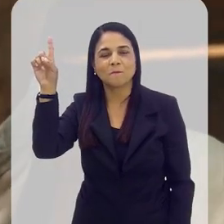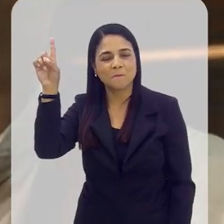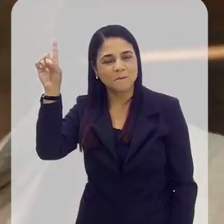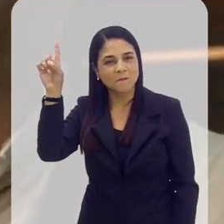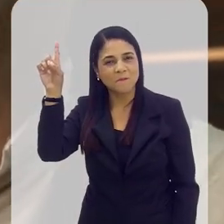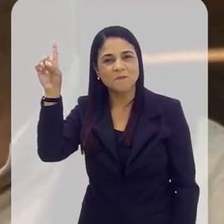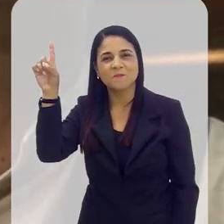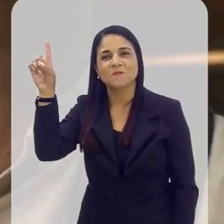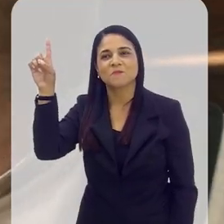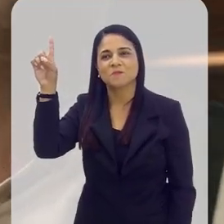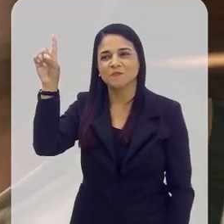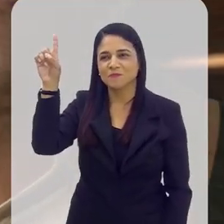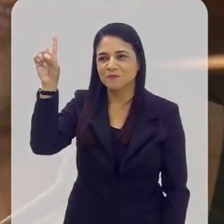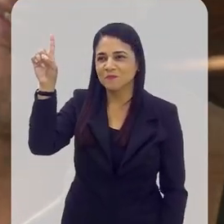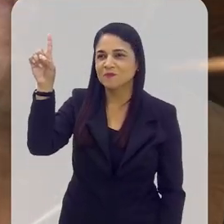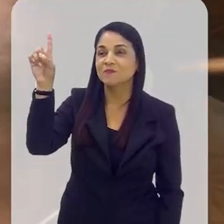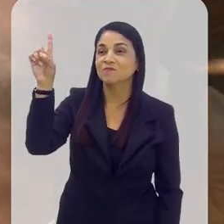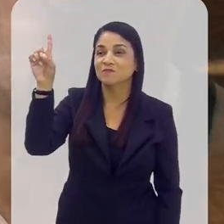confiam,